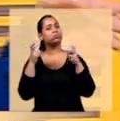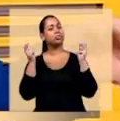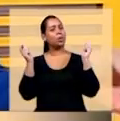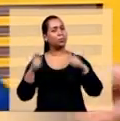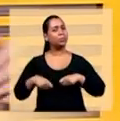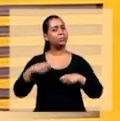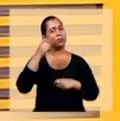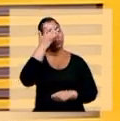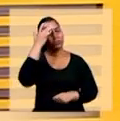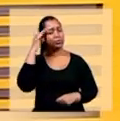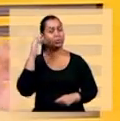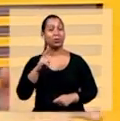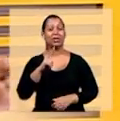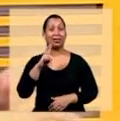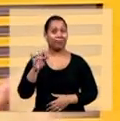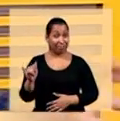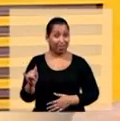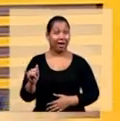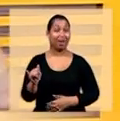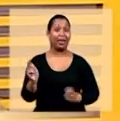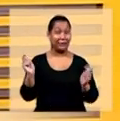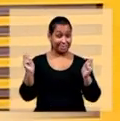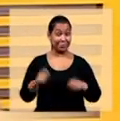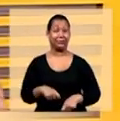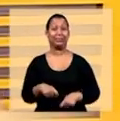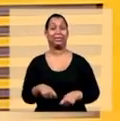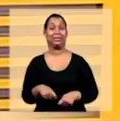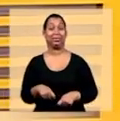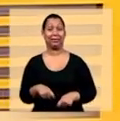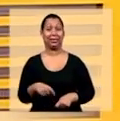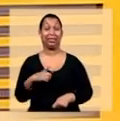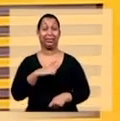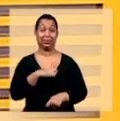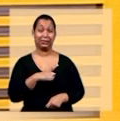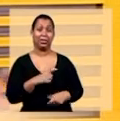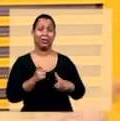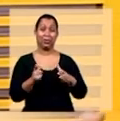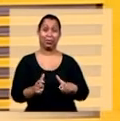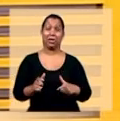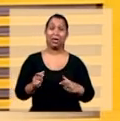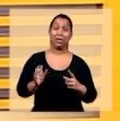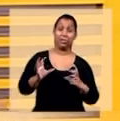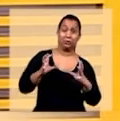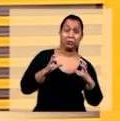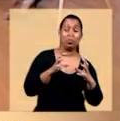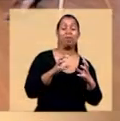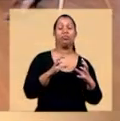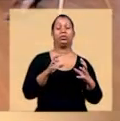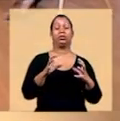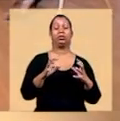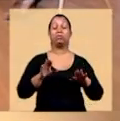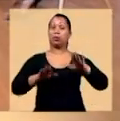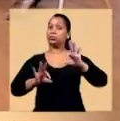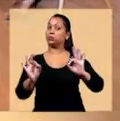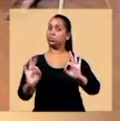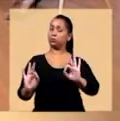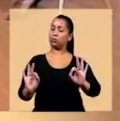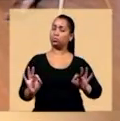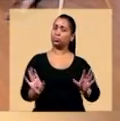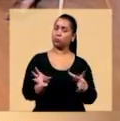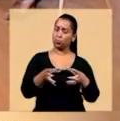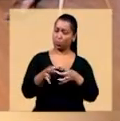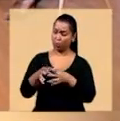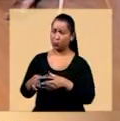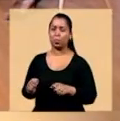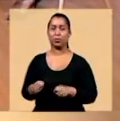possível assediador no futuro que possa ter ali uma região de conflito, um determinado... Às vezes não, porque como você faz